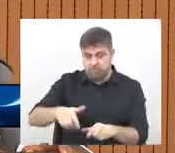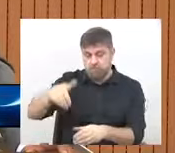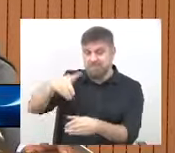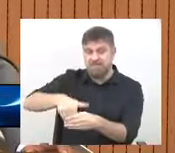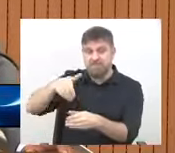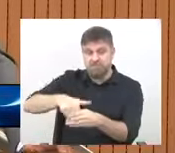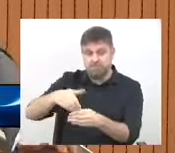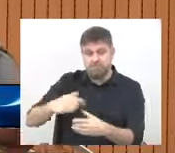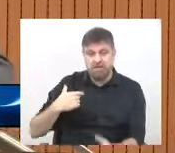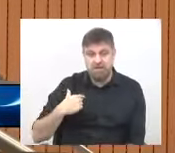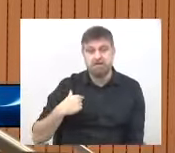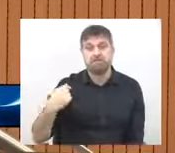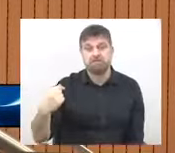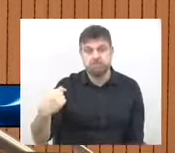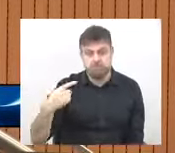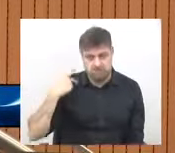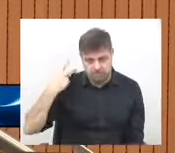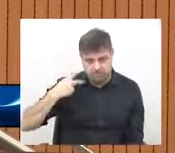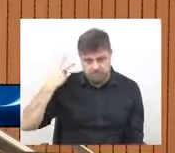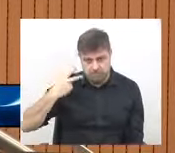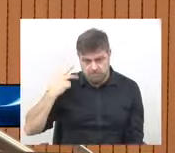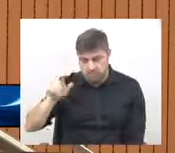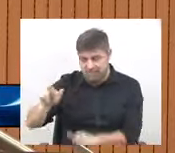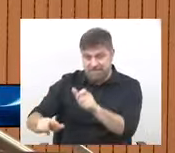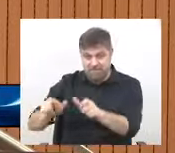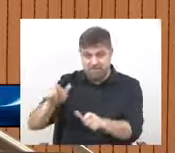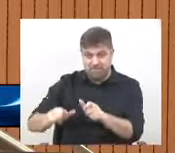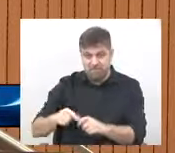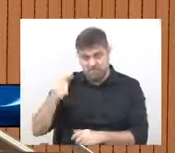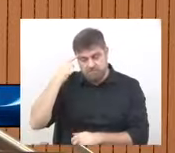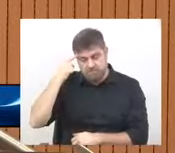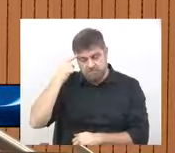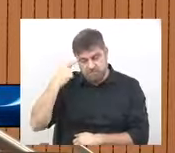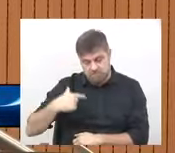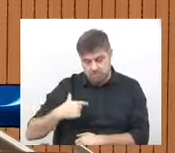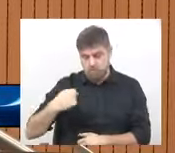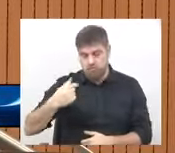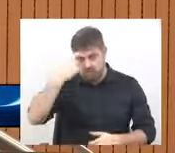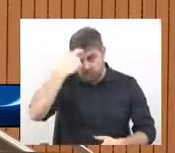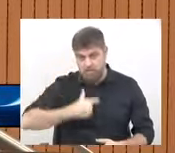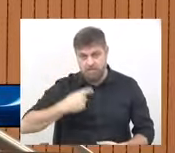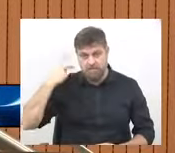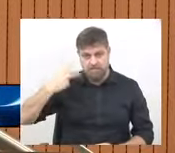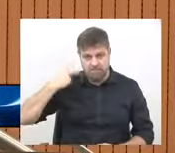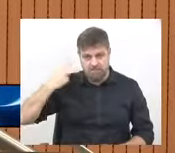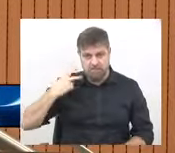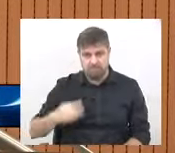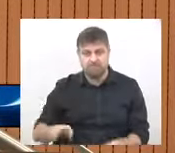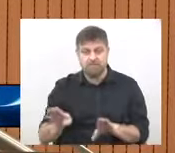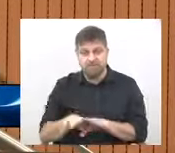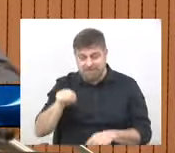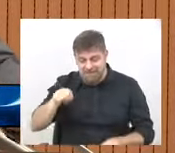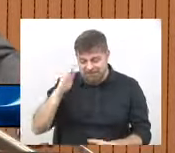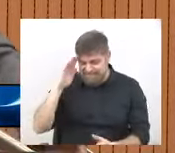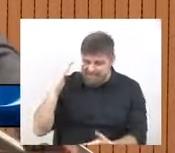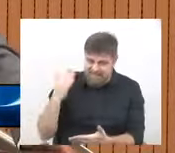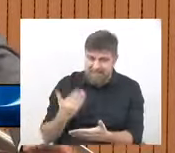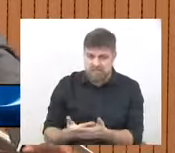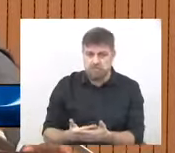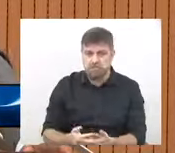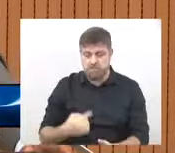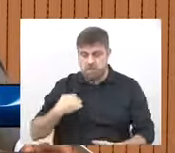lá, os nossos eleitores, também, ele vota na gente, vota